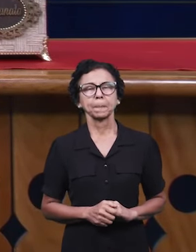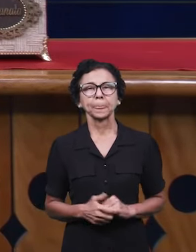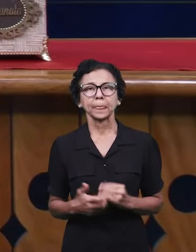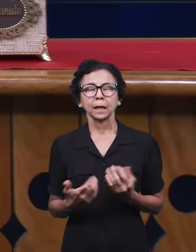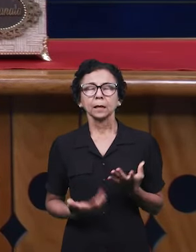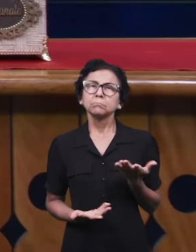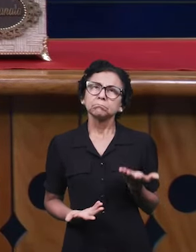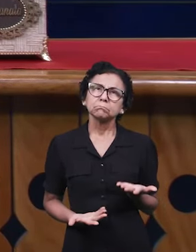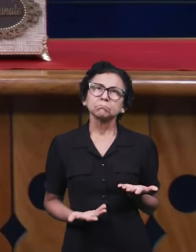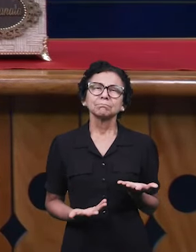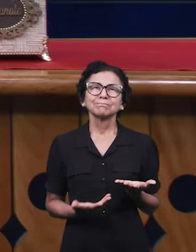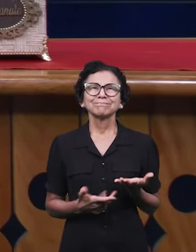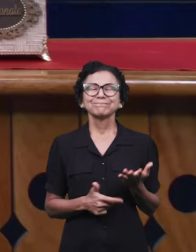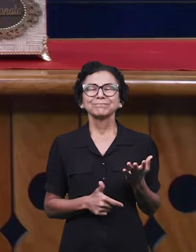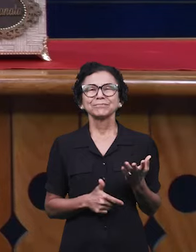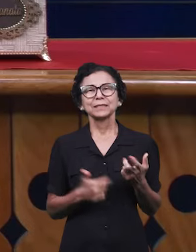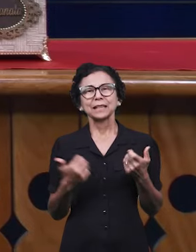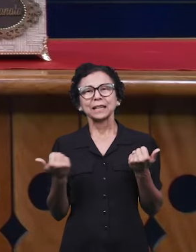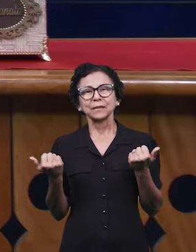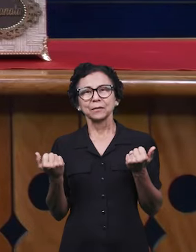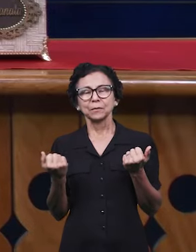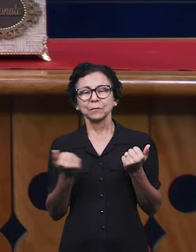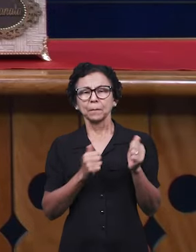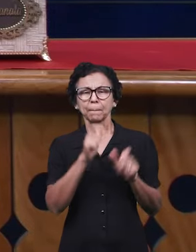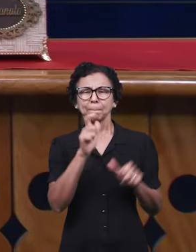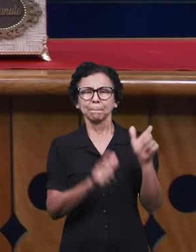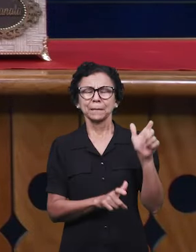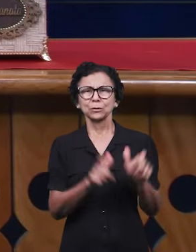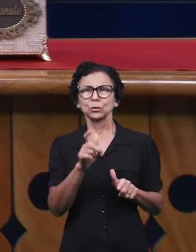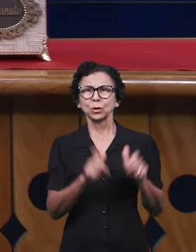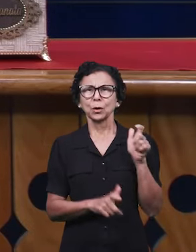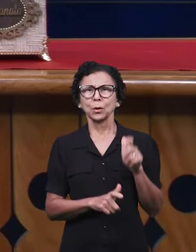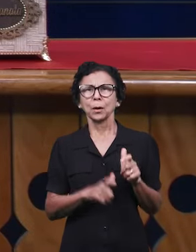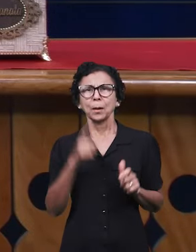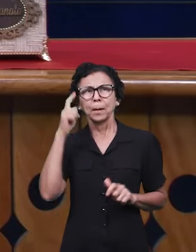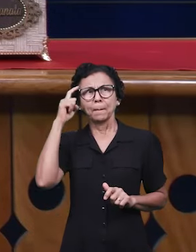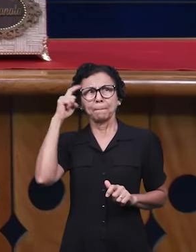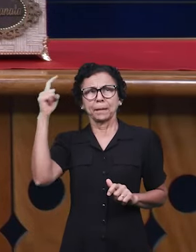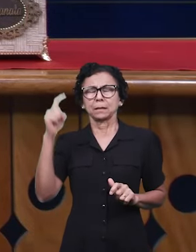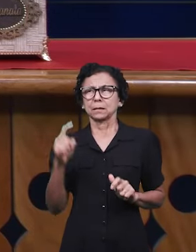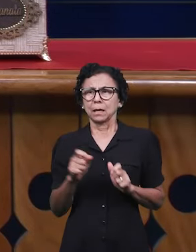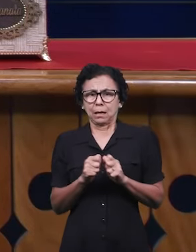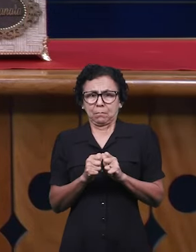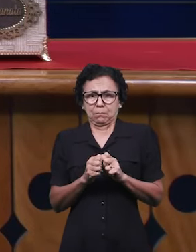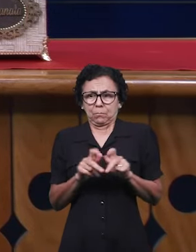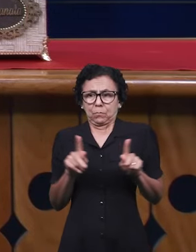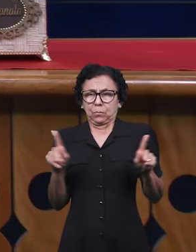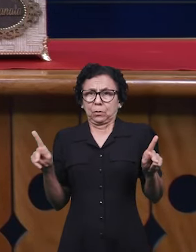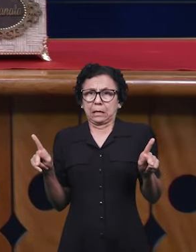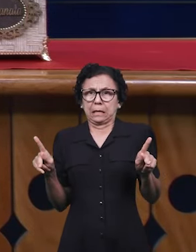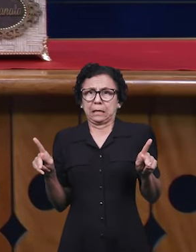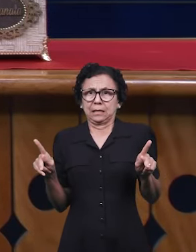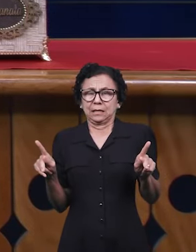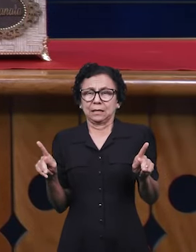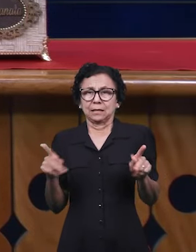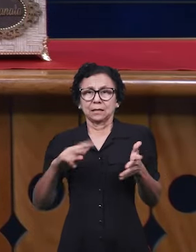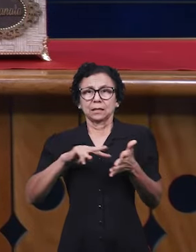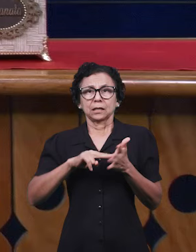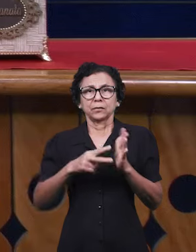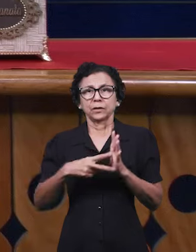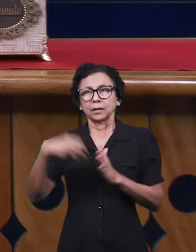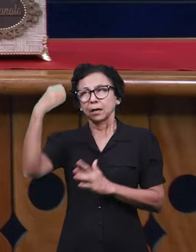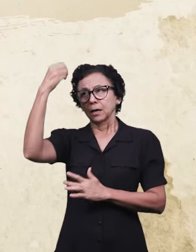as pessoas pensam, imaginam, quando se fala em Apocalipse. A palavra Apocalipse quer